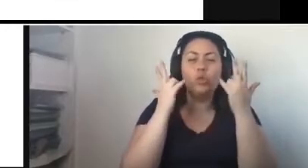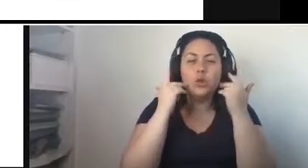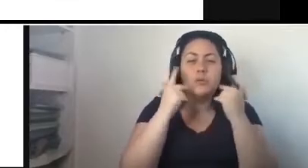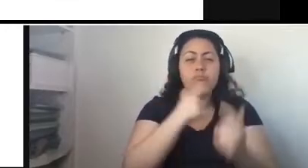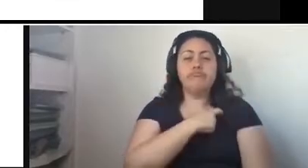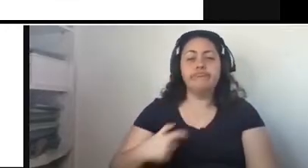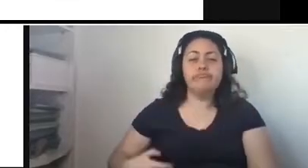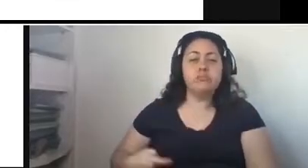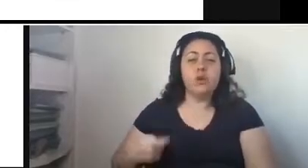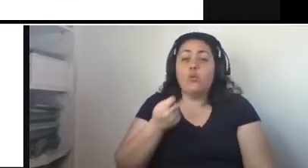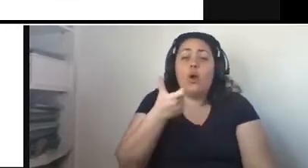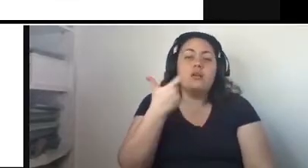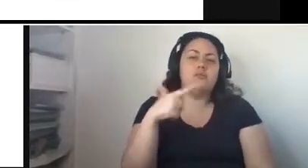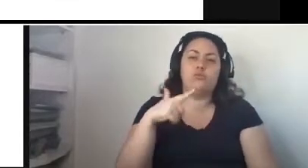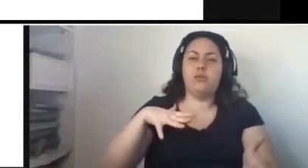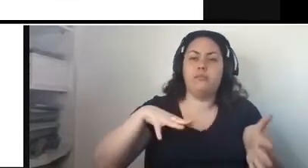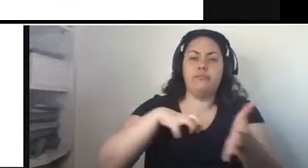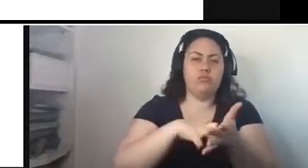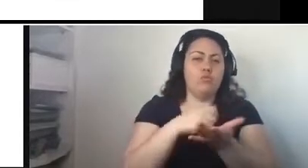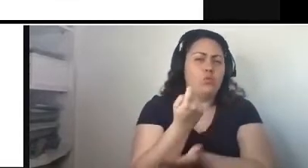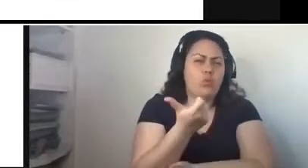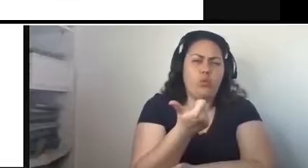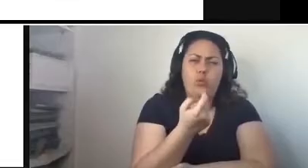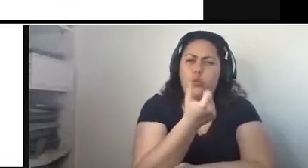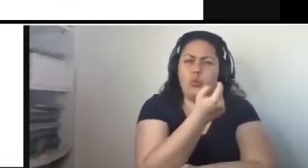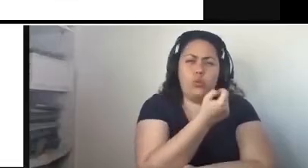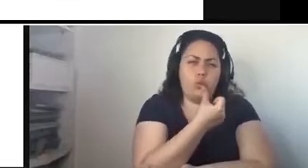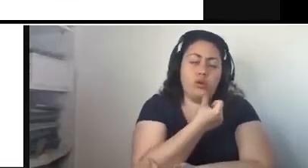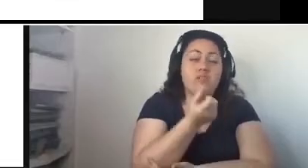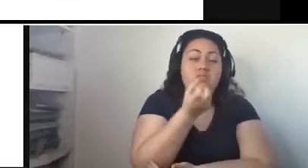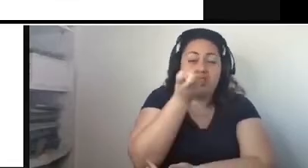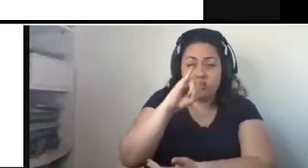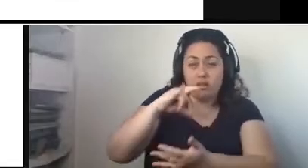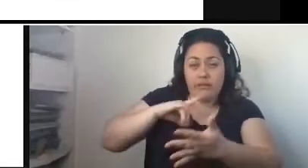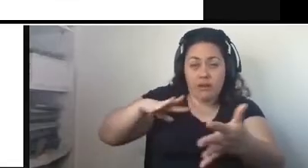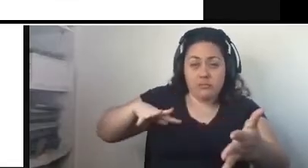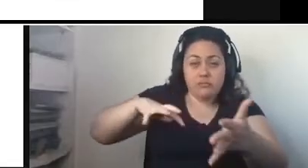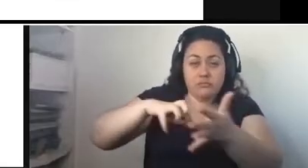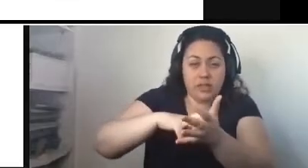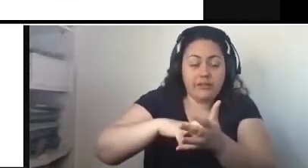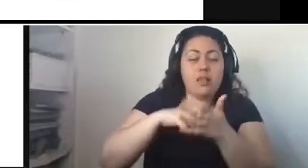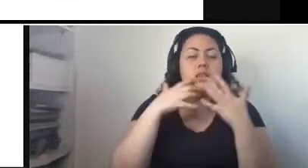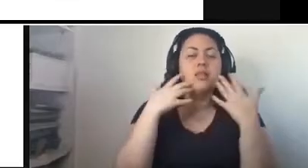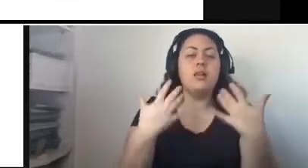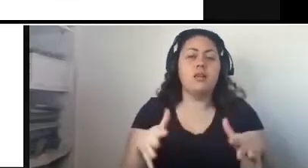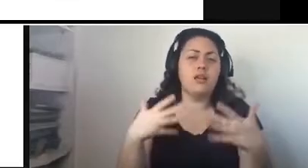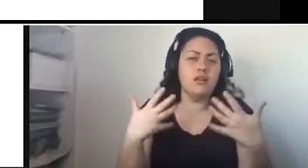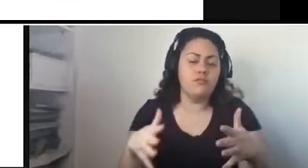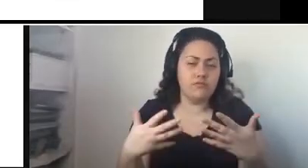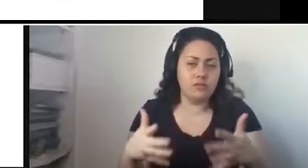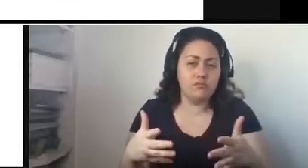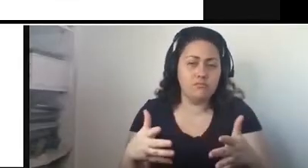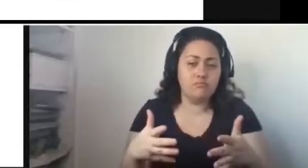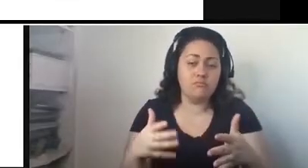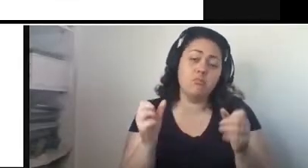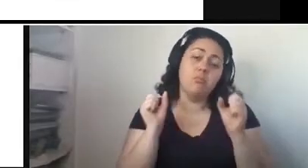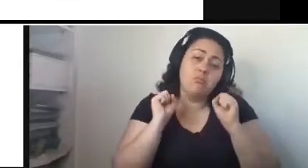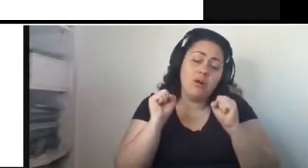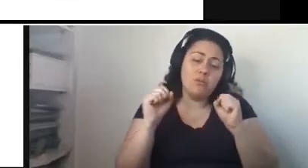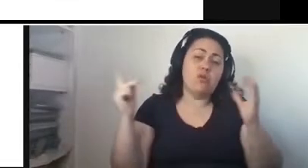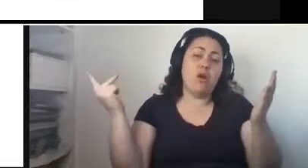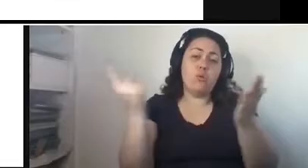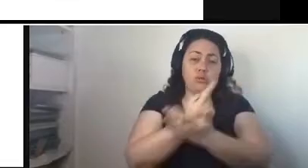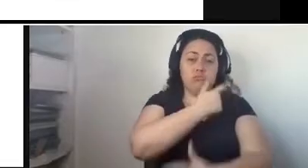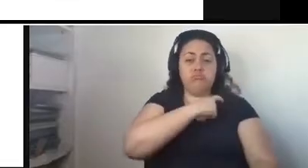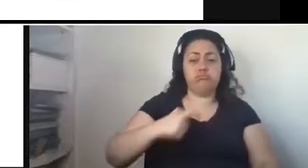haver batidas. Ou as batidas, quando houver batidas, serão muito leves. E aí pode ser que o cinto também não